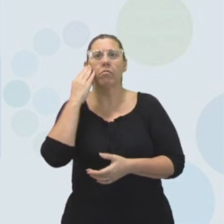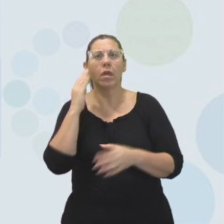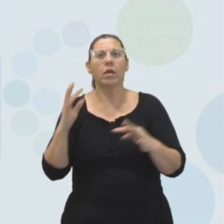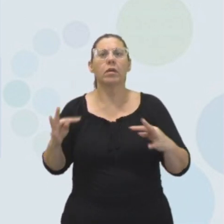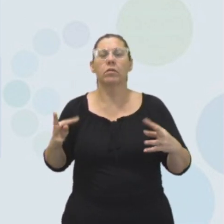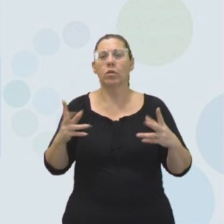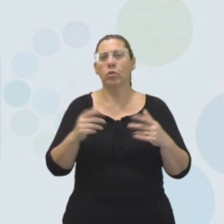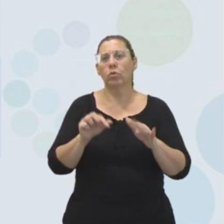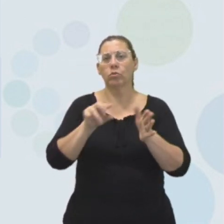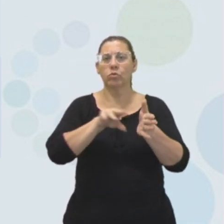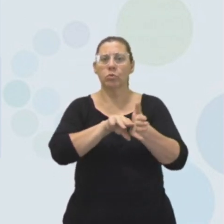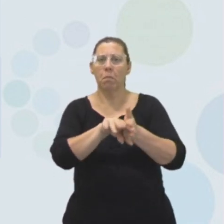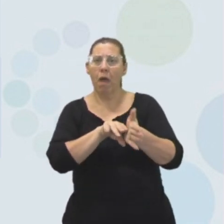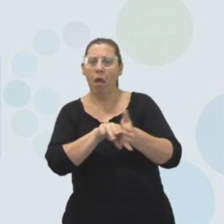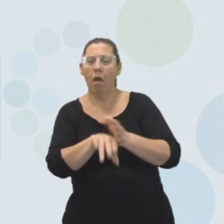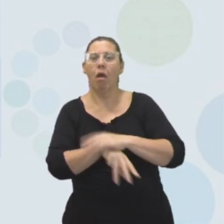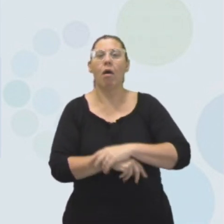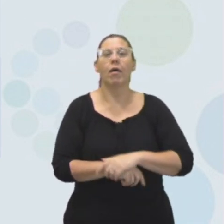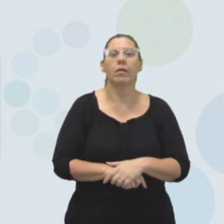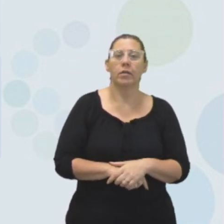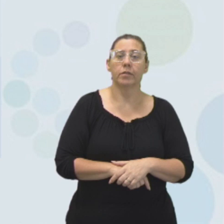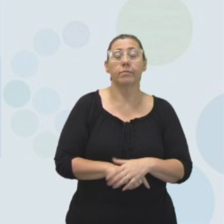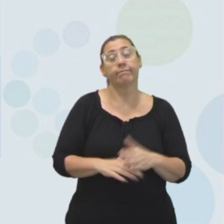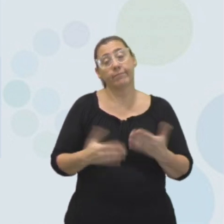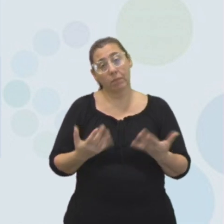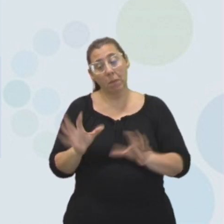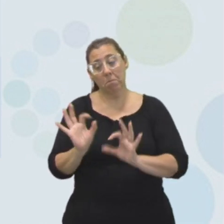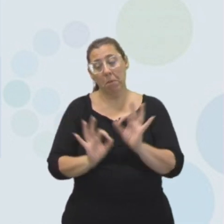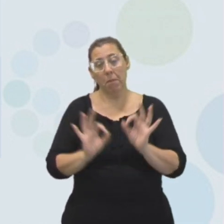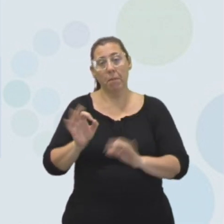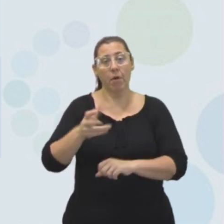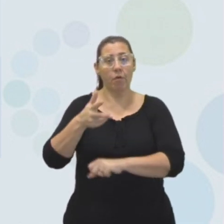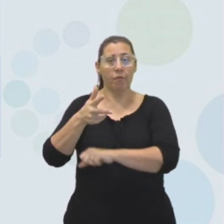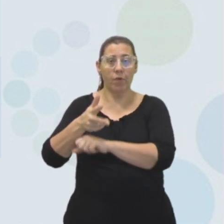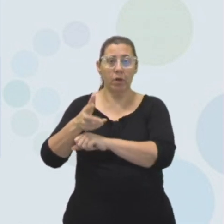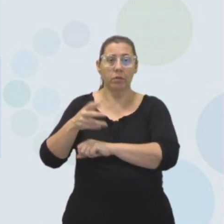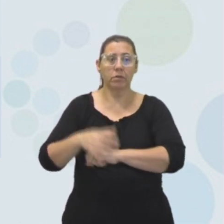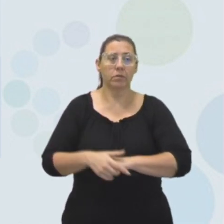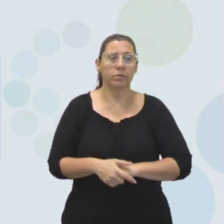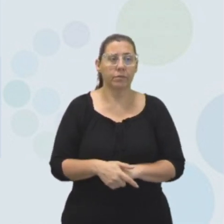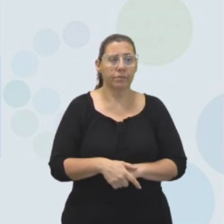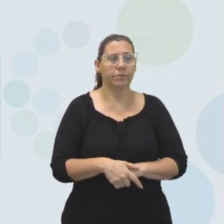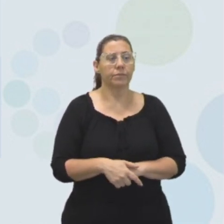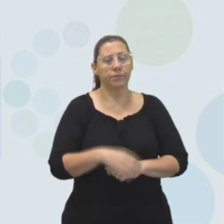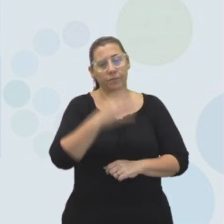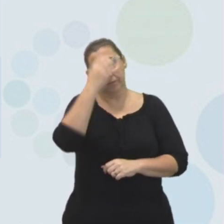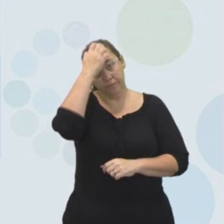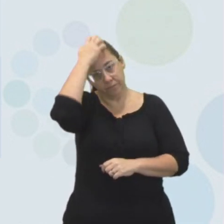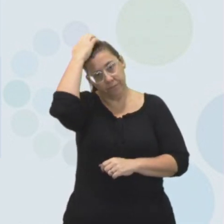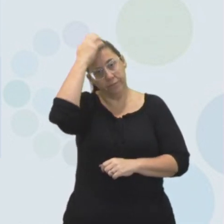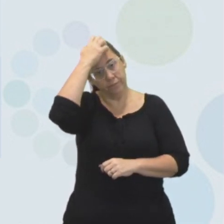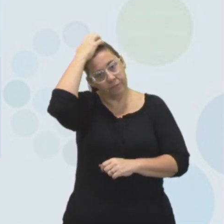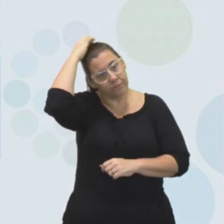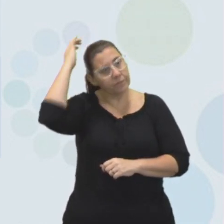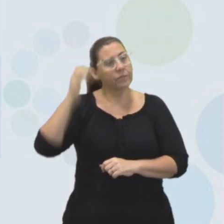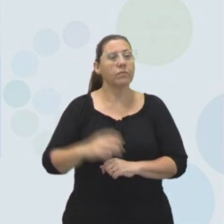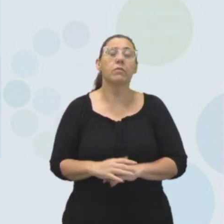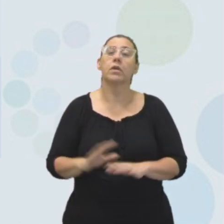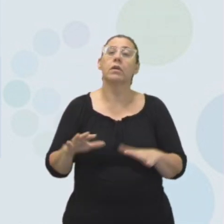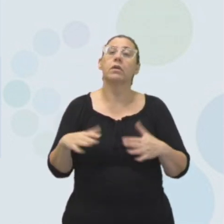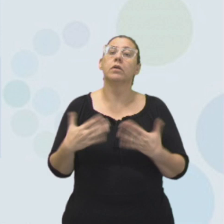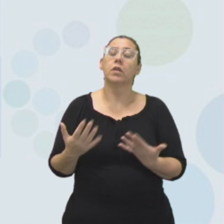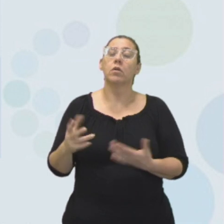as metodologias, sobretudo a produção de vídeos, né, que é o nosso recorte principal de hoje. Então, incentivar que o